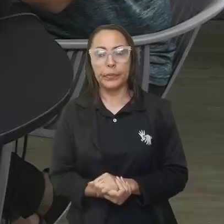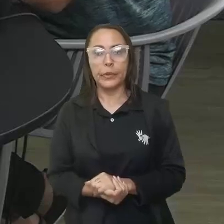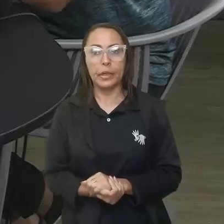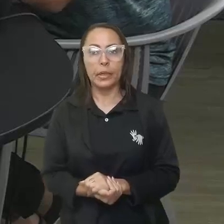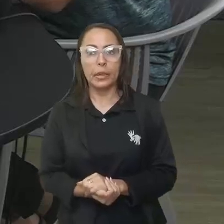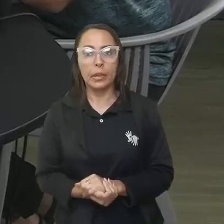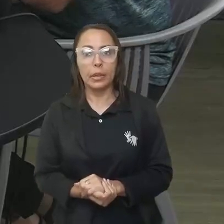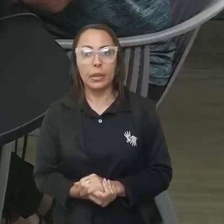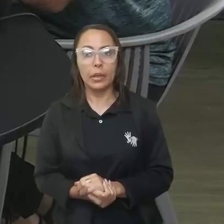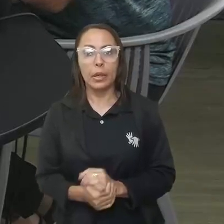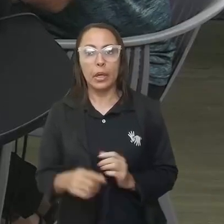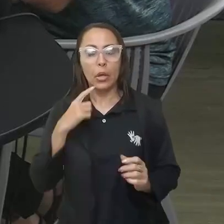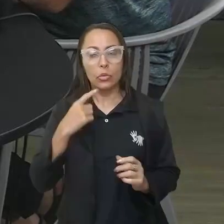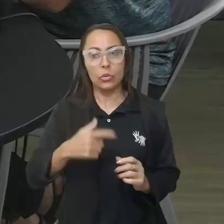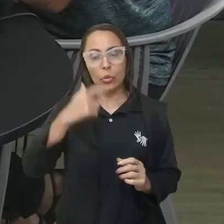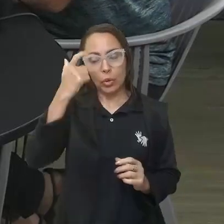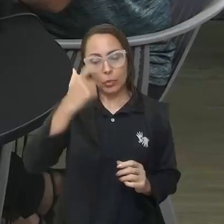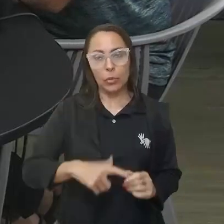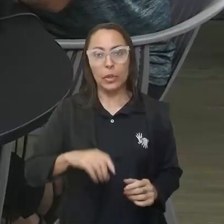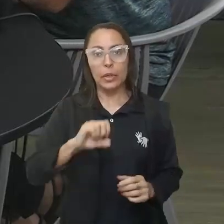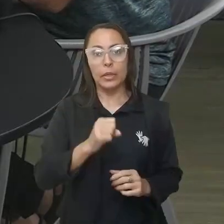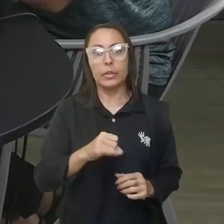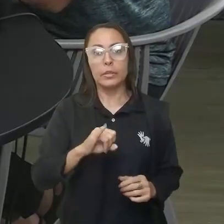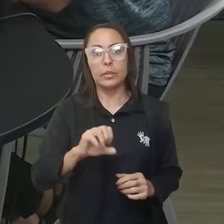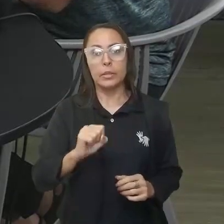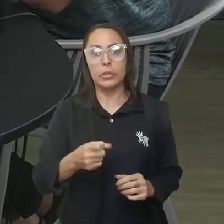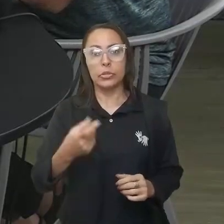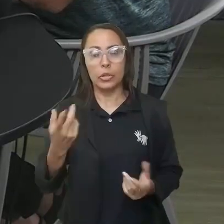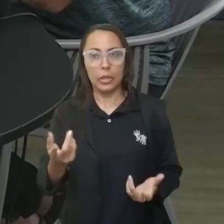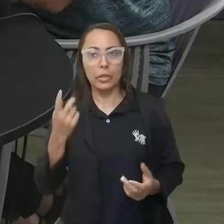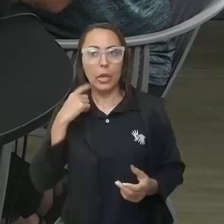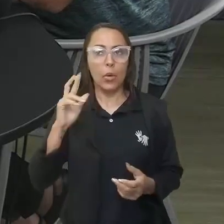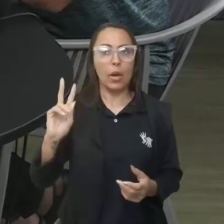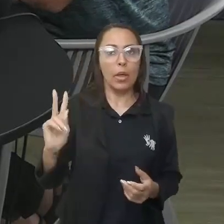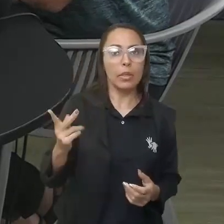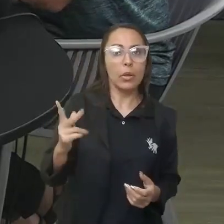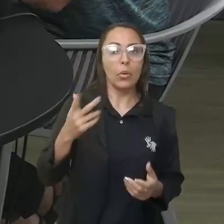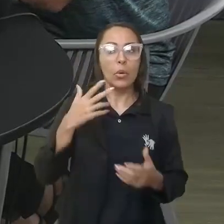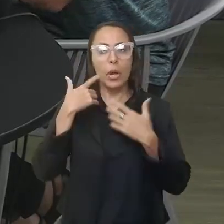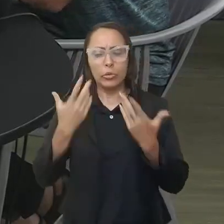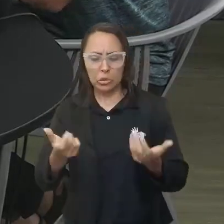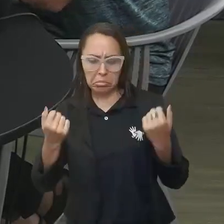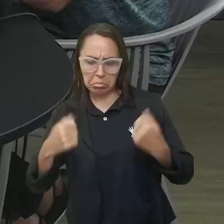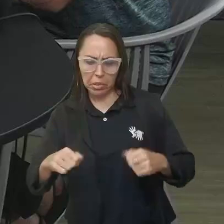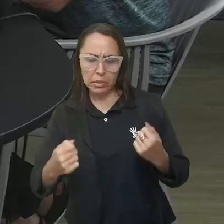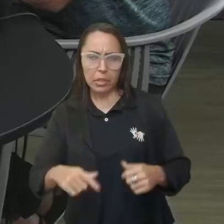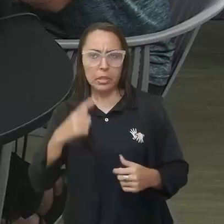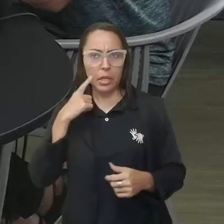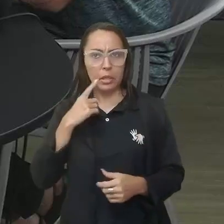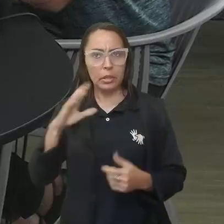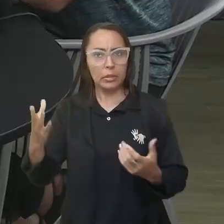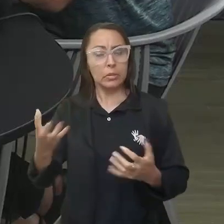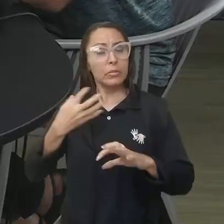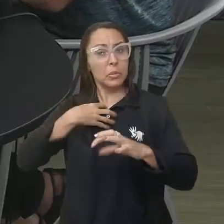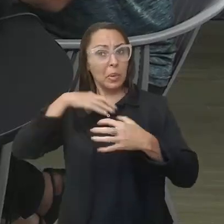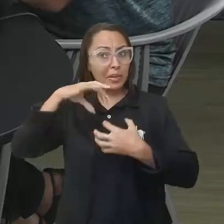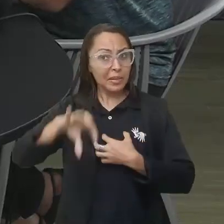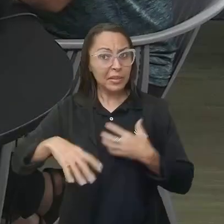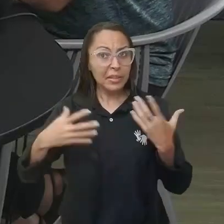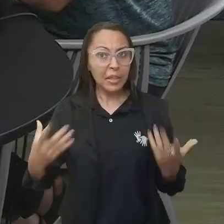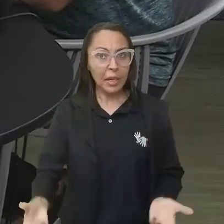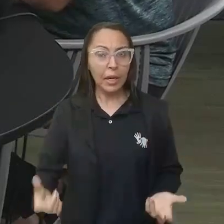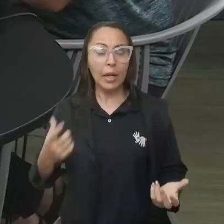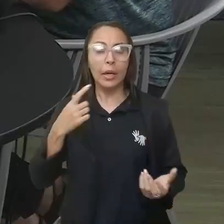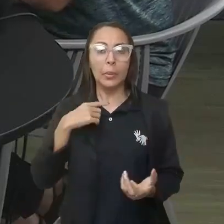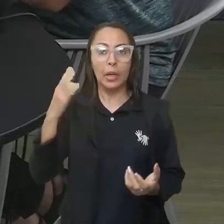mas pronto, eu sou uma mulher cis, hétero, e a gente precisa também se colocar. O Brasil é o país campeão